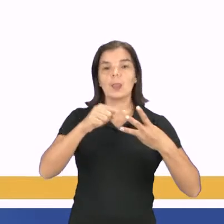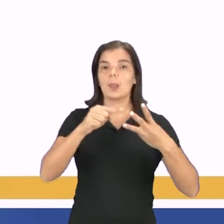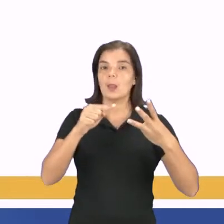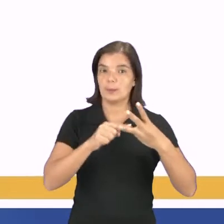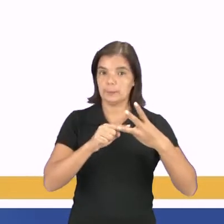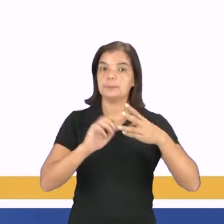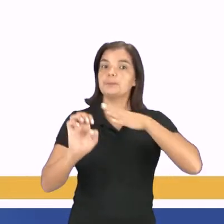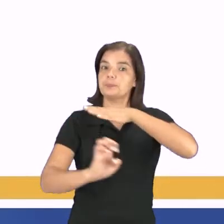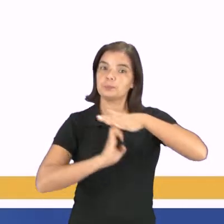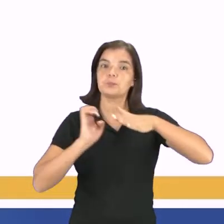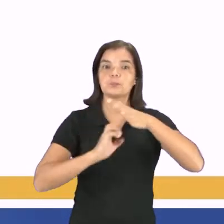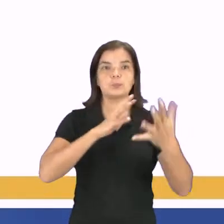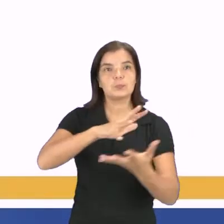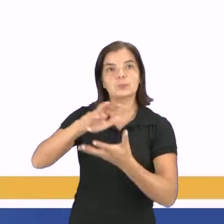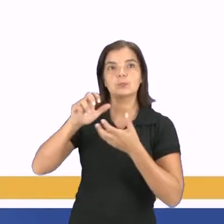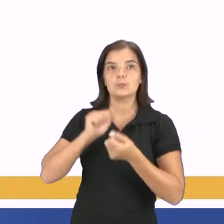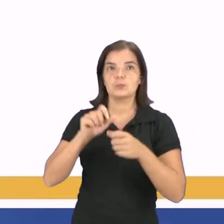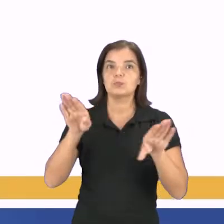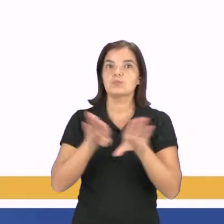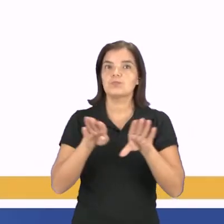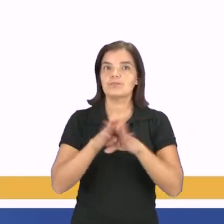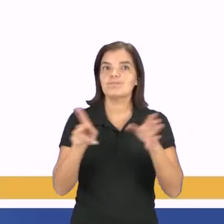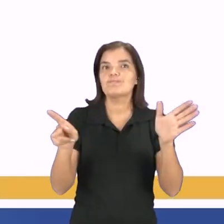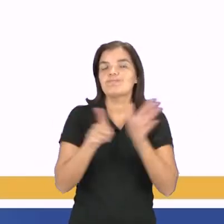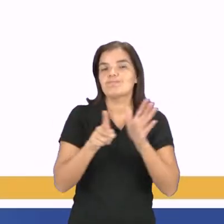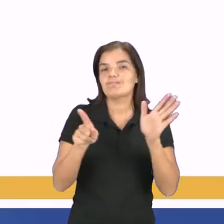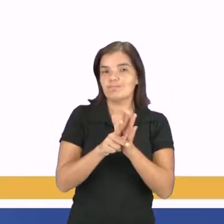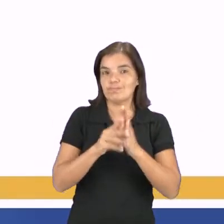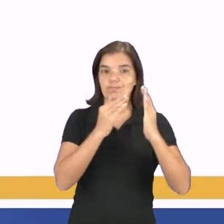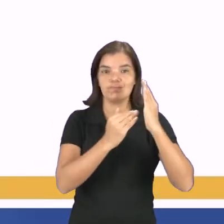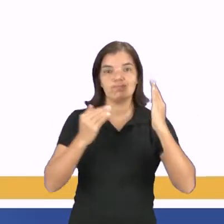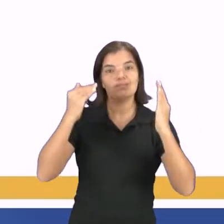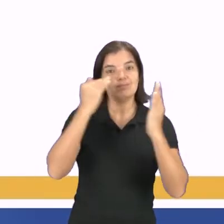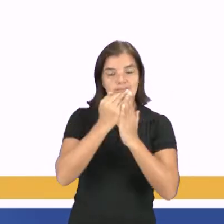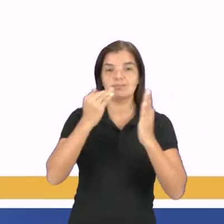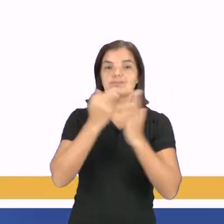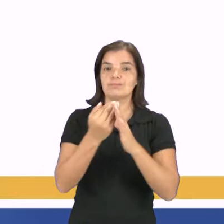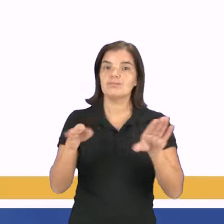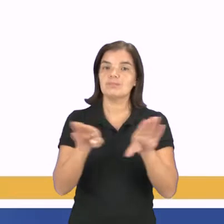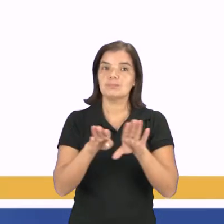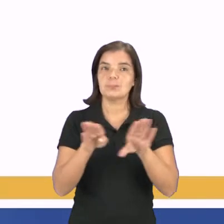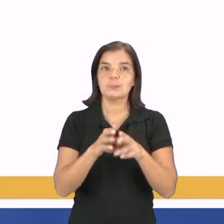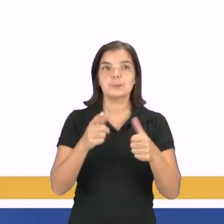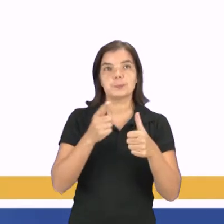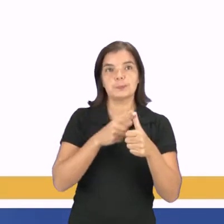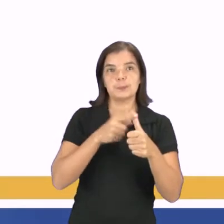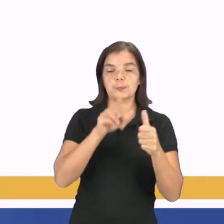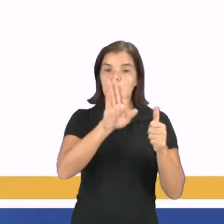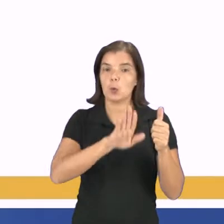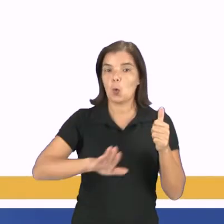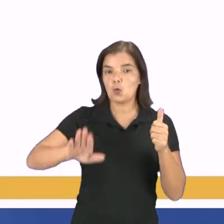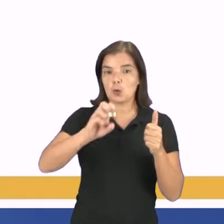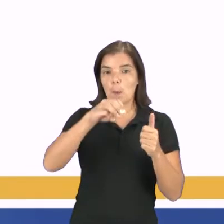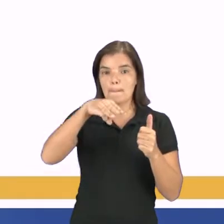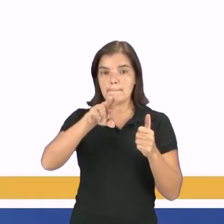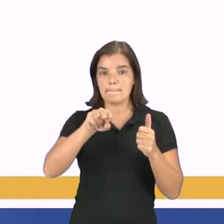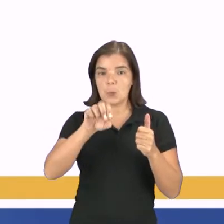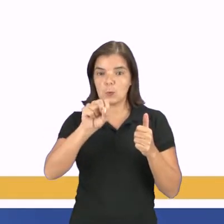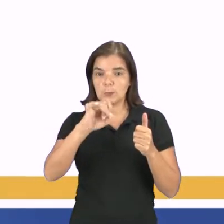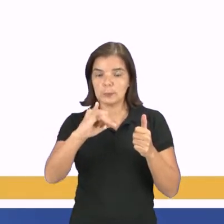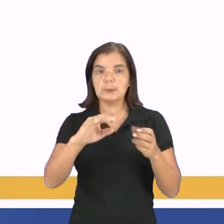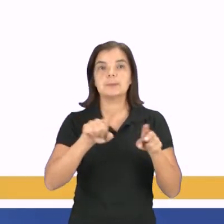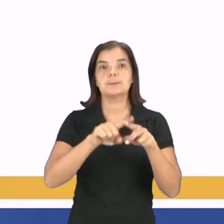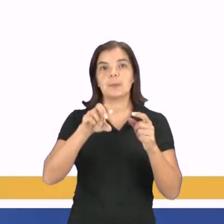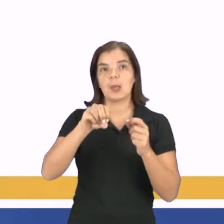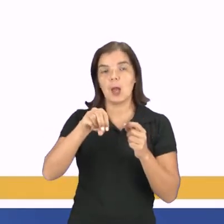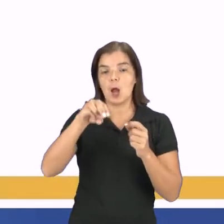maiores gravadoras do mundo são, respectivamente, por grau de dimensão. Entre elas estão a Universal Music, a